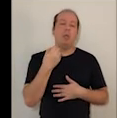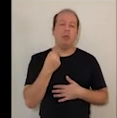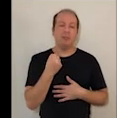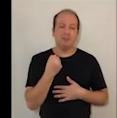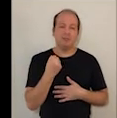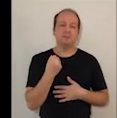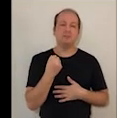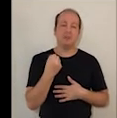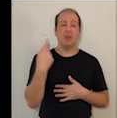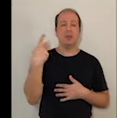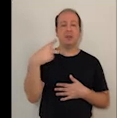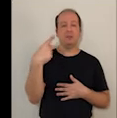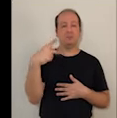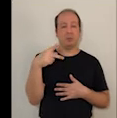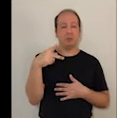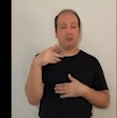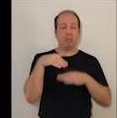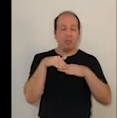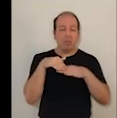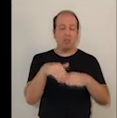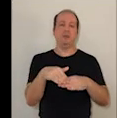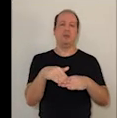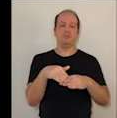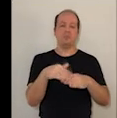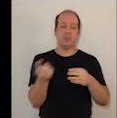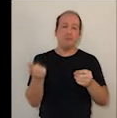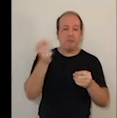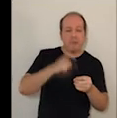Pronuncie a sentença e restitua-lhe a honra.